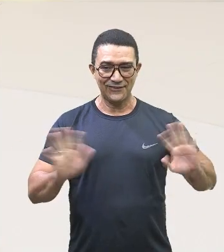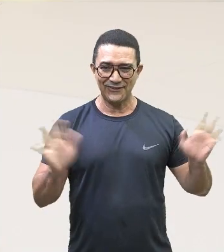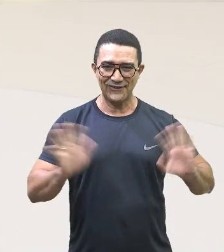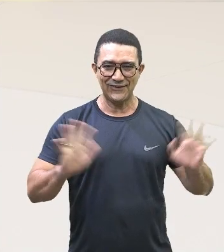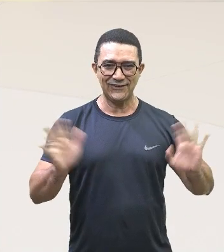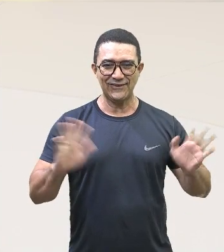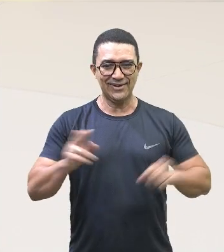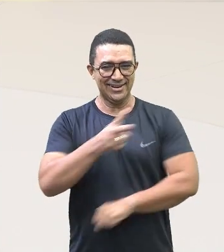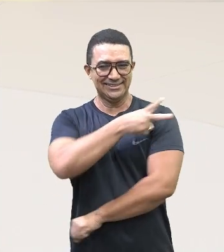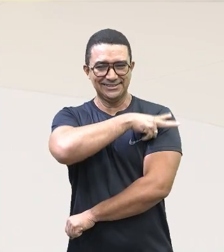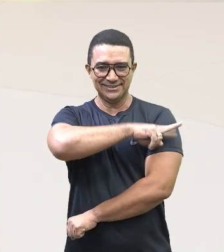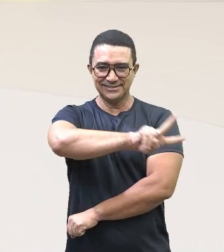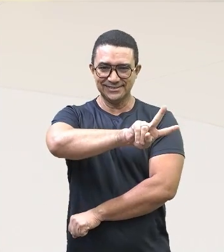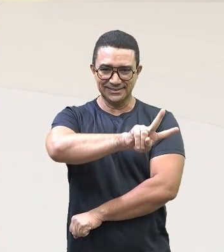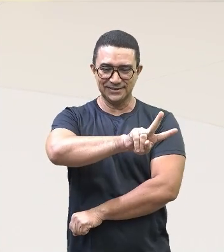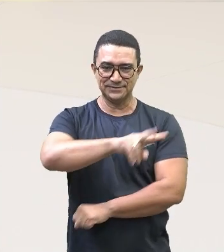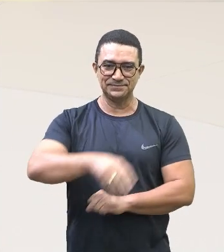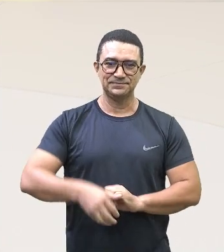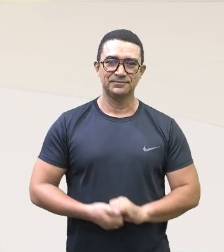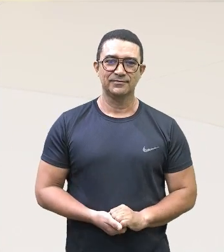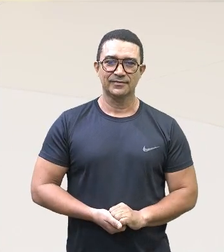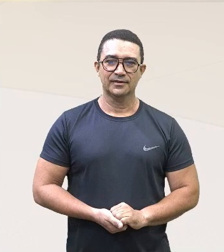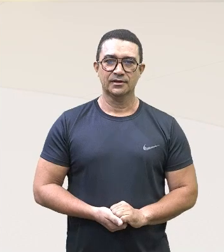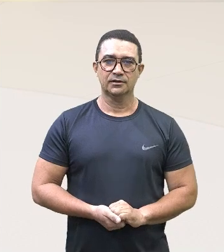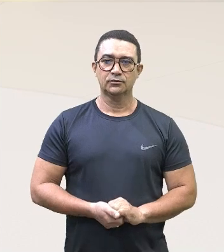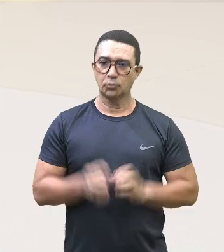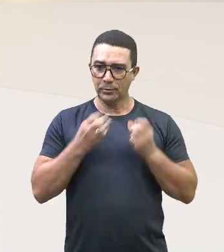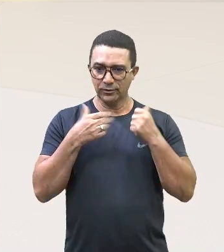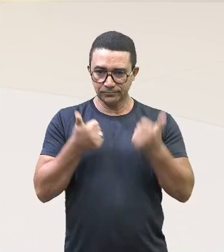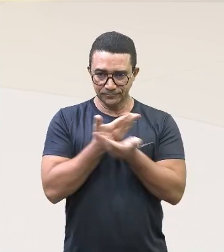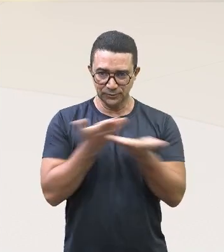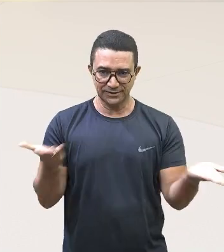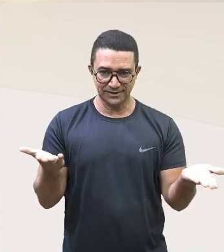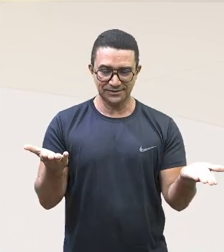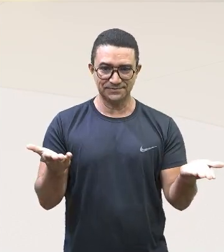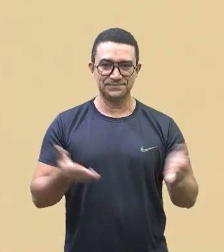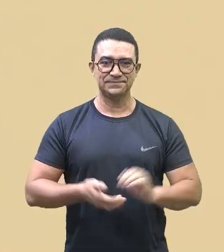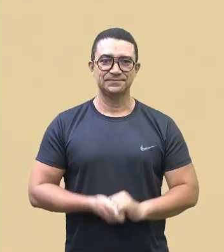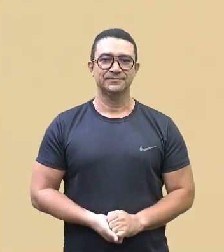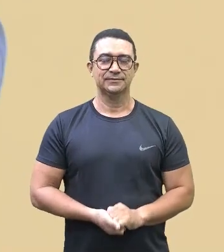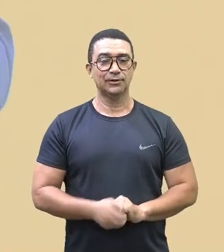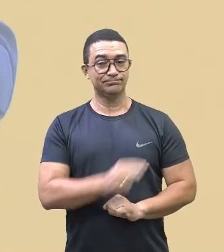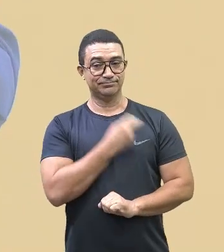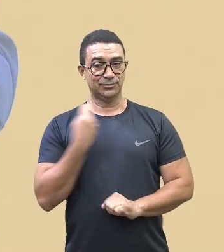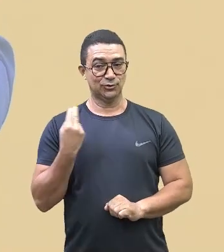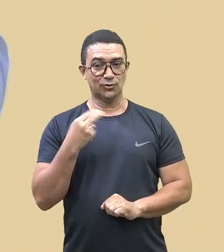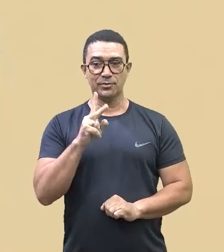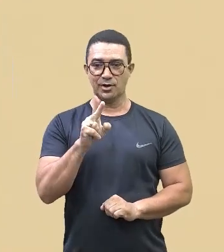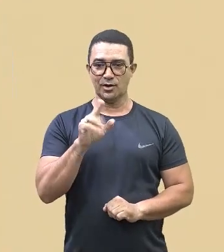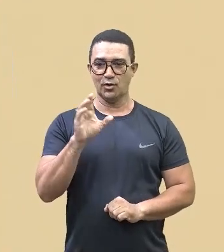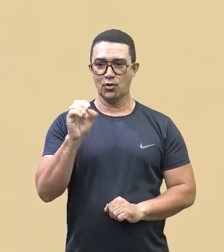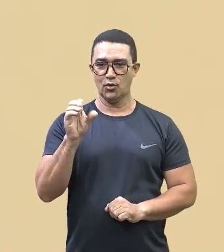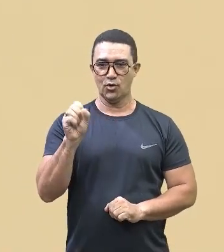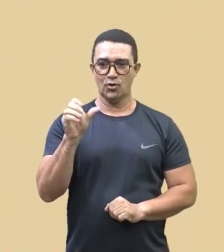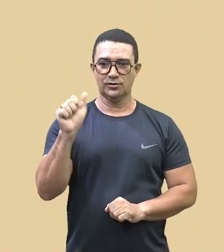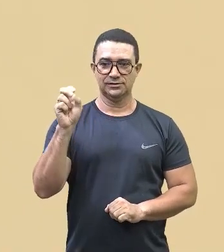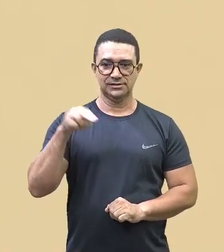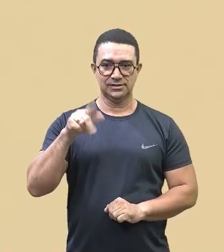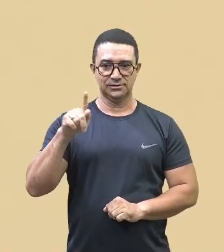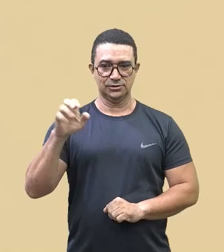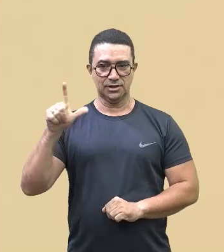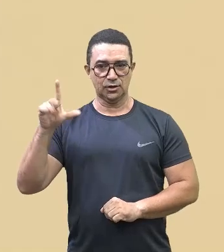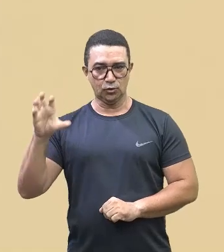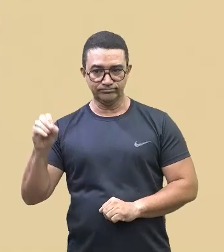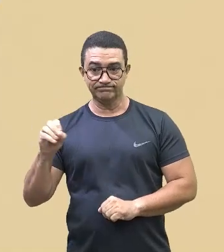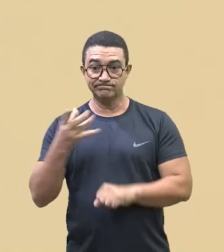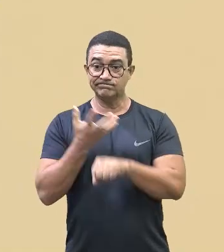Olá, segunda série do ensino médio, tudo bem com vocês? Eu sou o professor Rosângelo